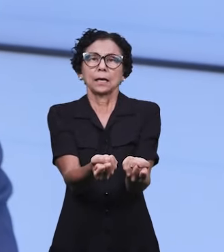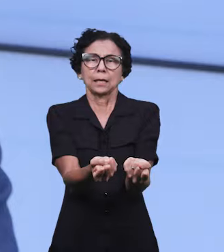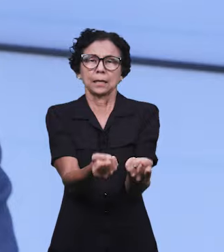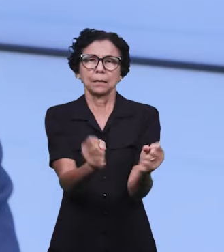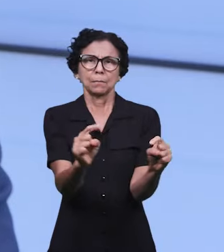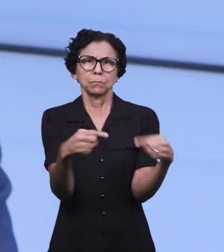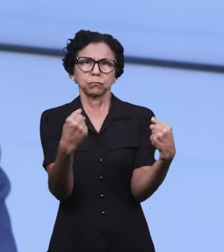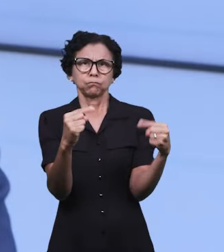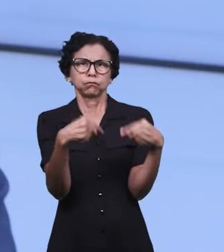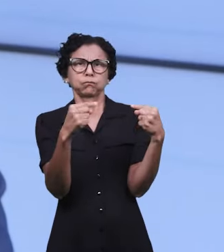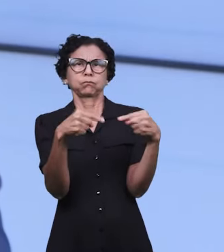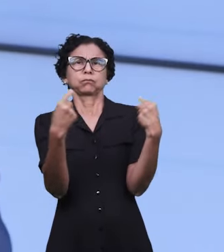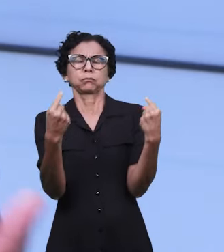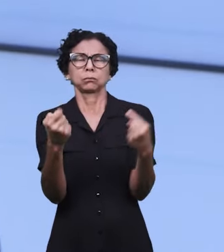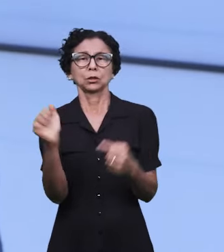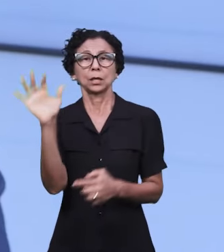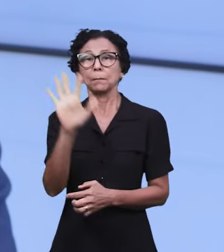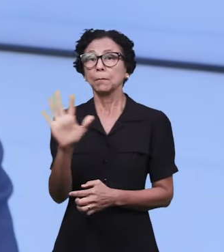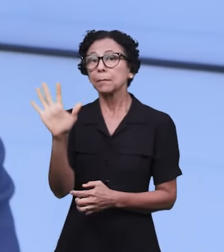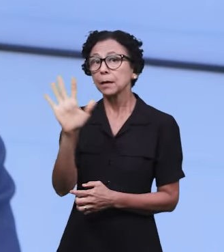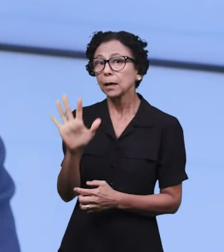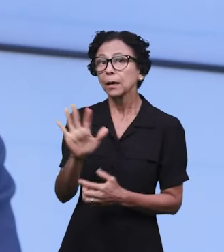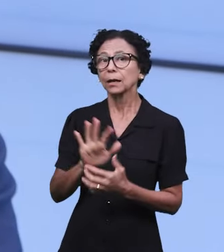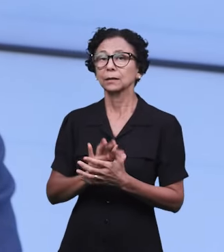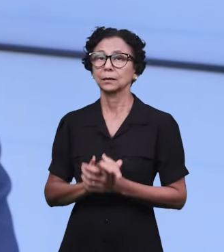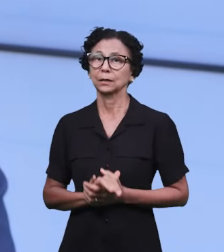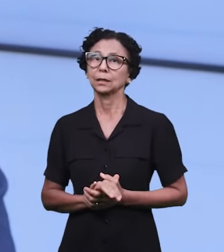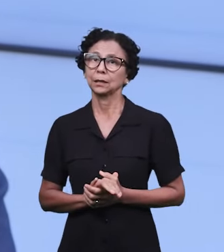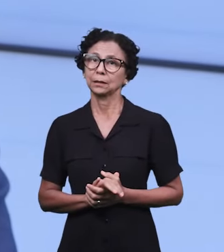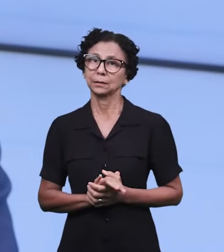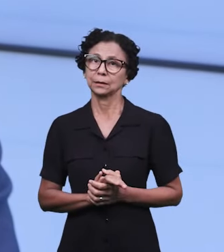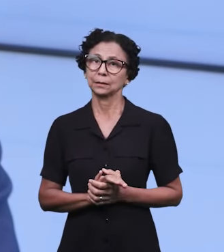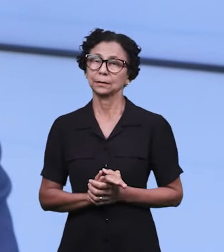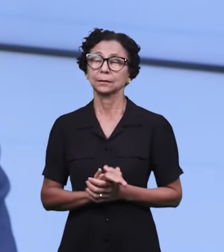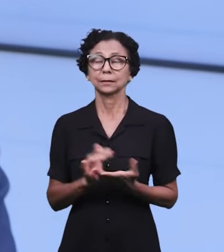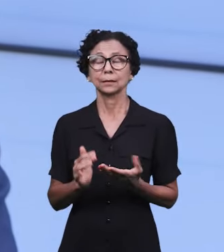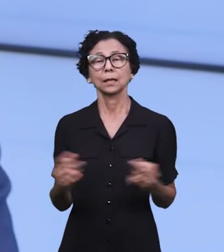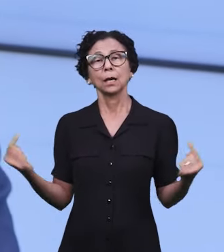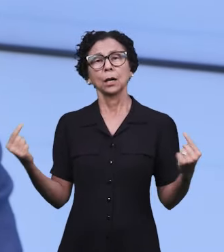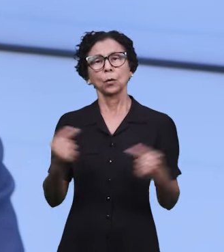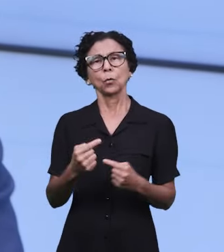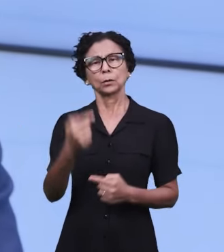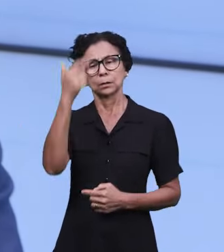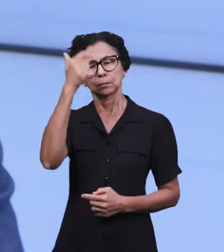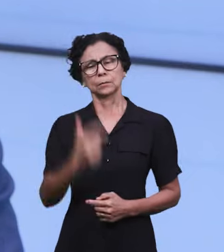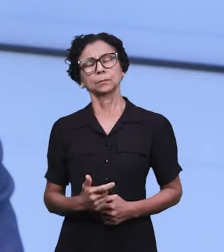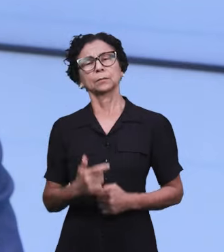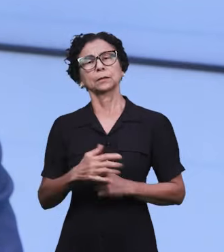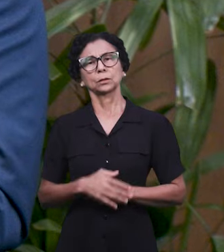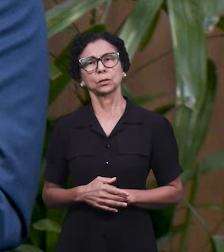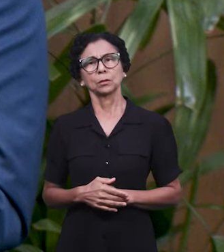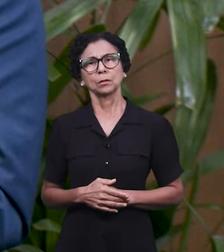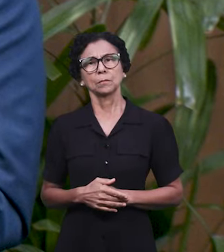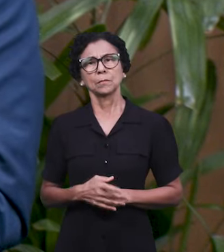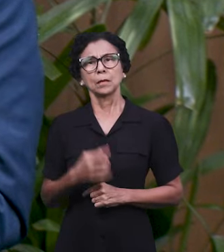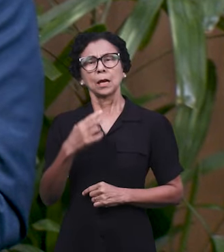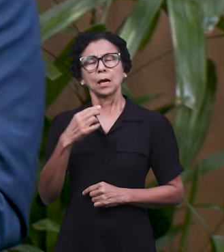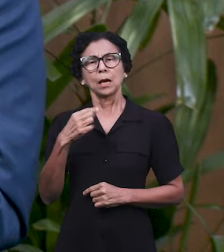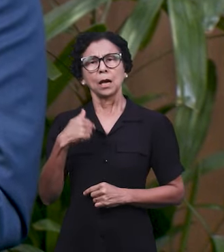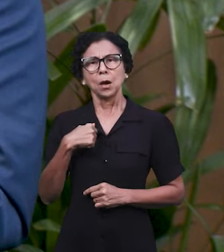ou ou de imagem nomes fatos que foram relacionados à nossa pessoa mas sem a nossa autorização não então